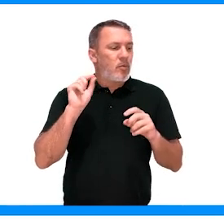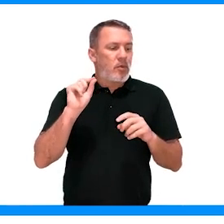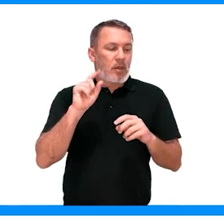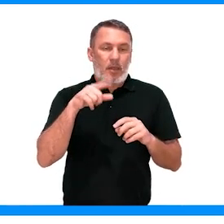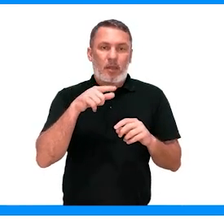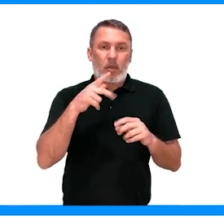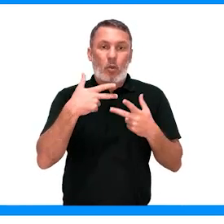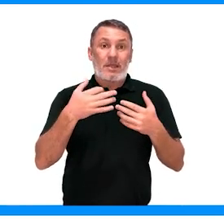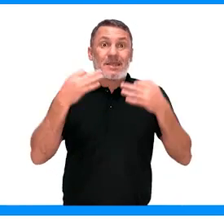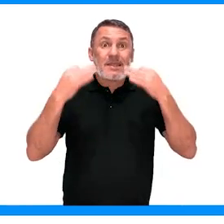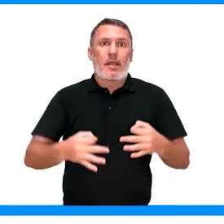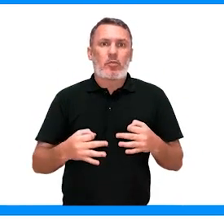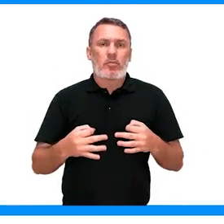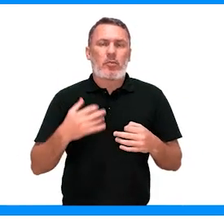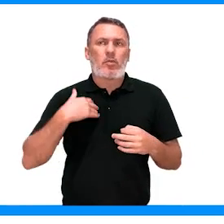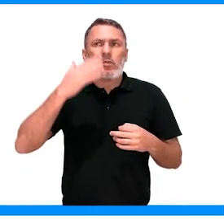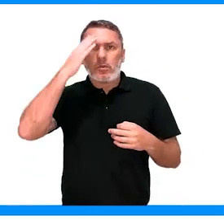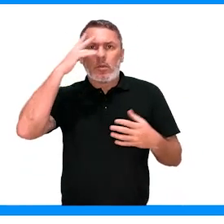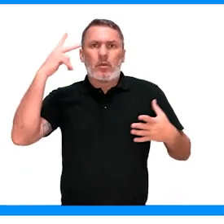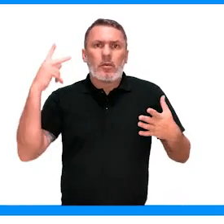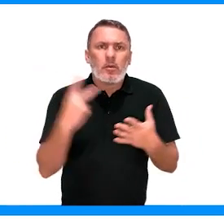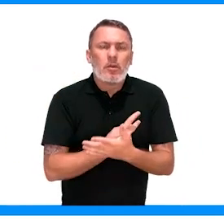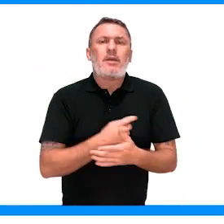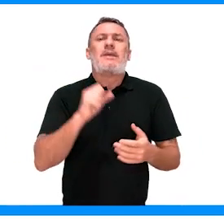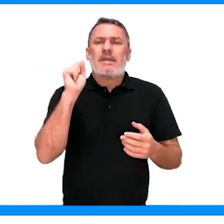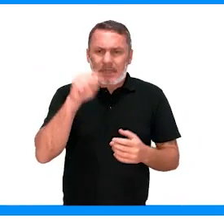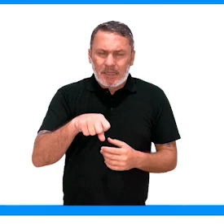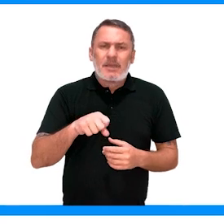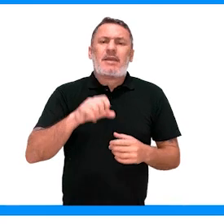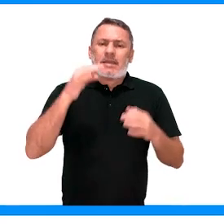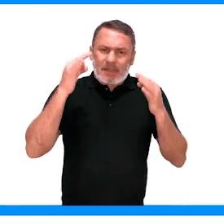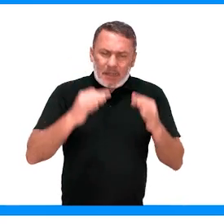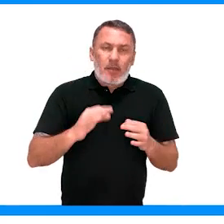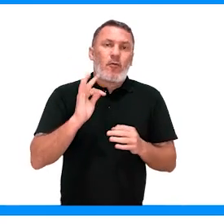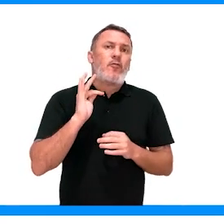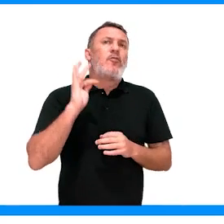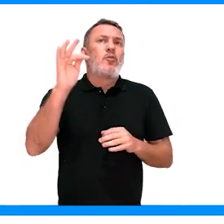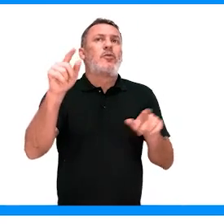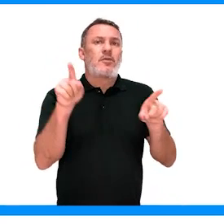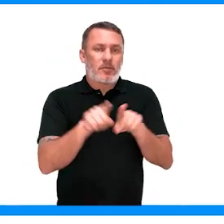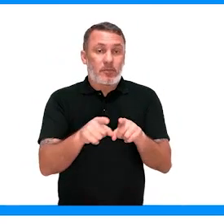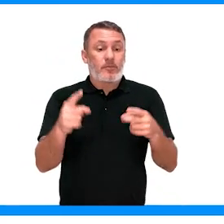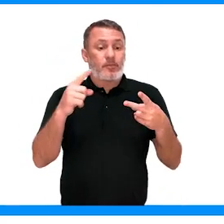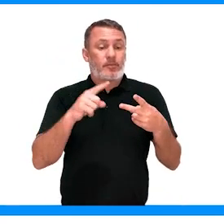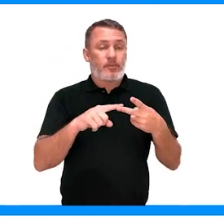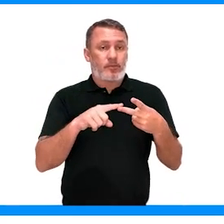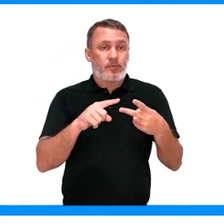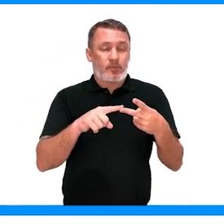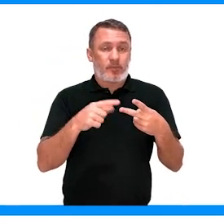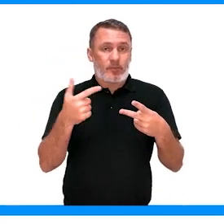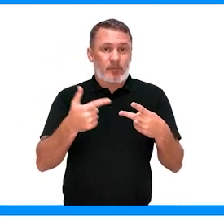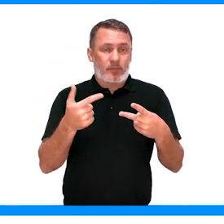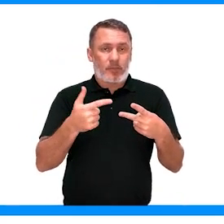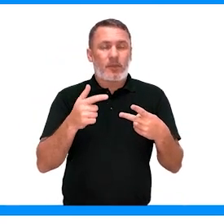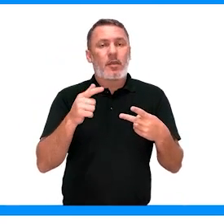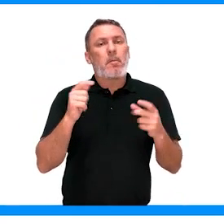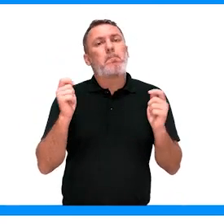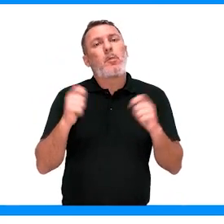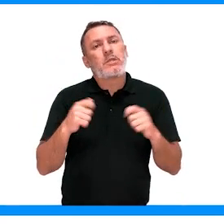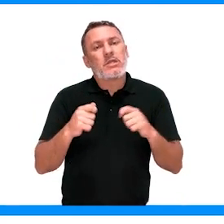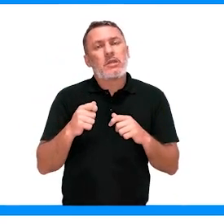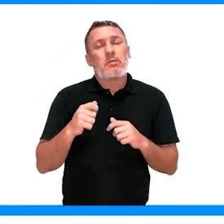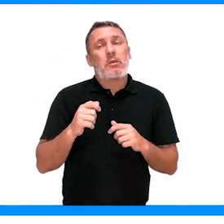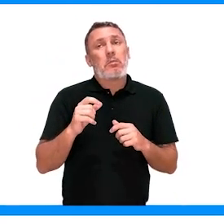de coisas que eu sei que estão acontecendo, que eu sei que aconteceram e que eu sei que acontecerão. No subjuntivo, eu vou falar